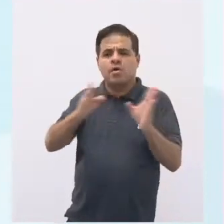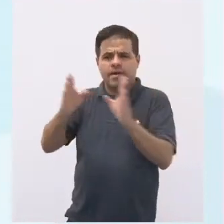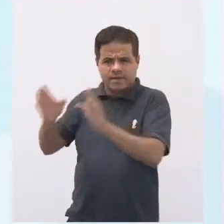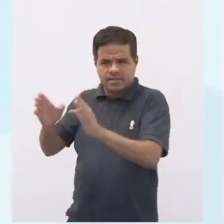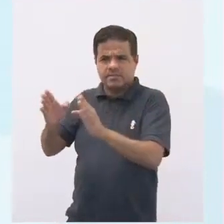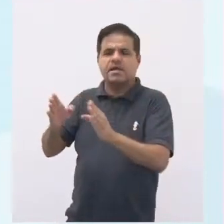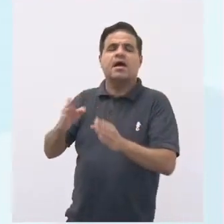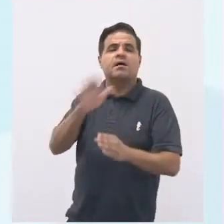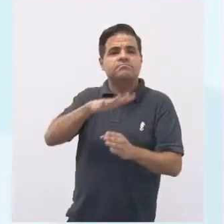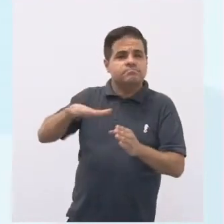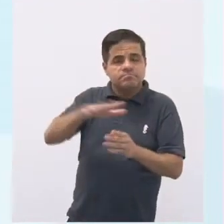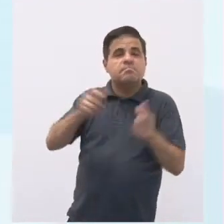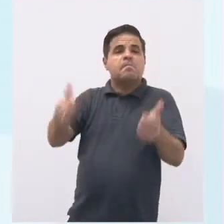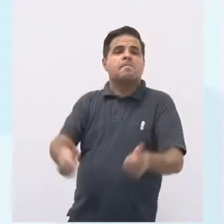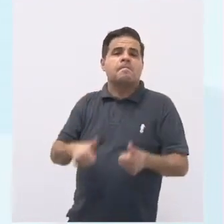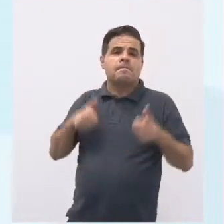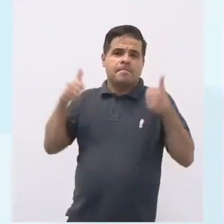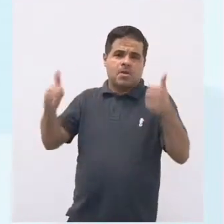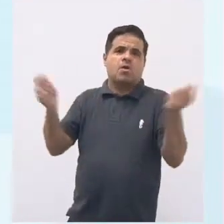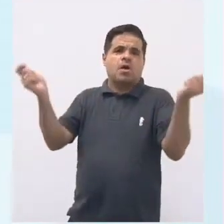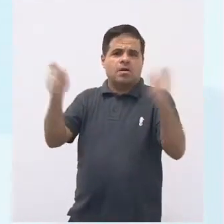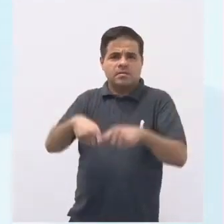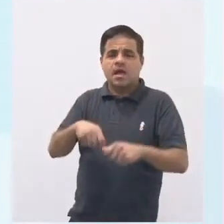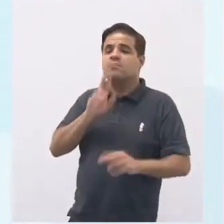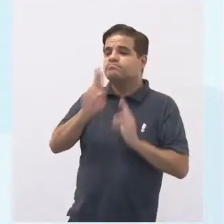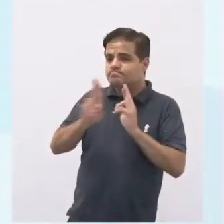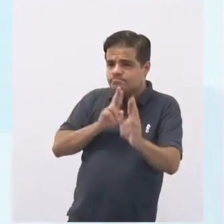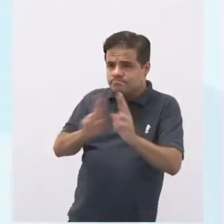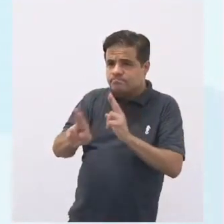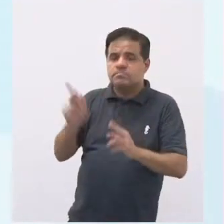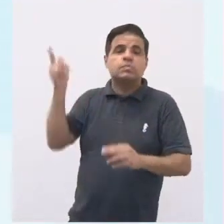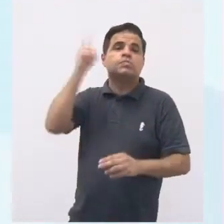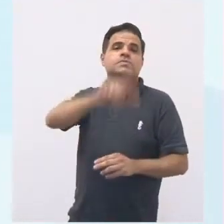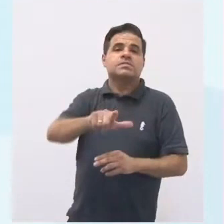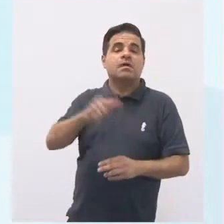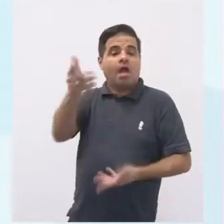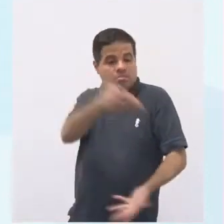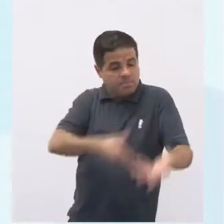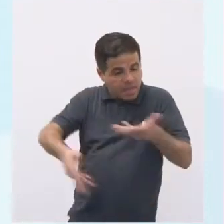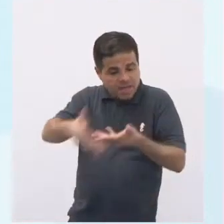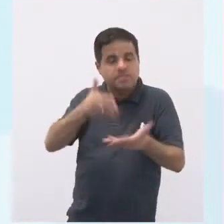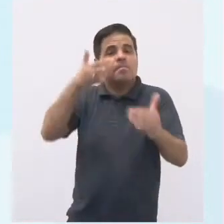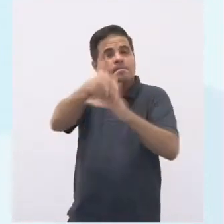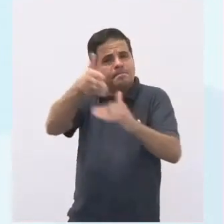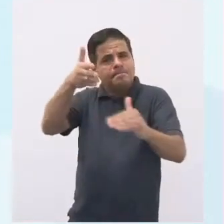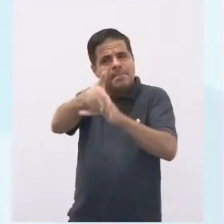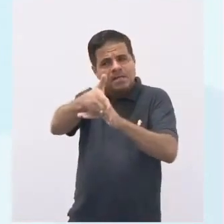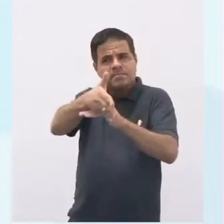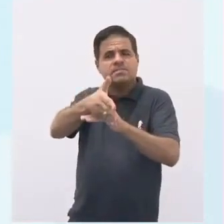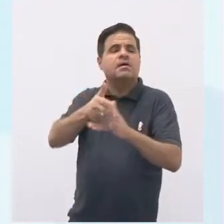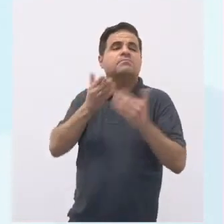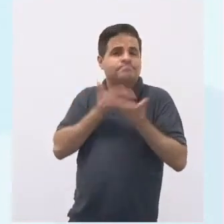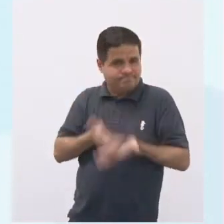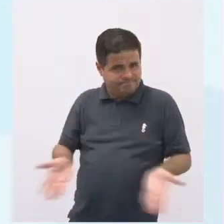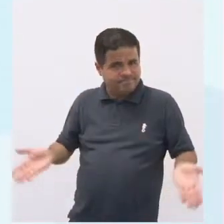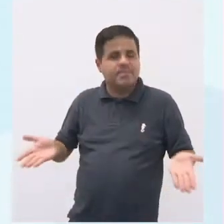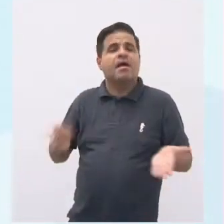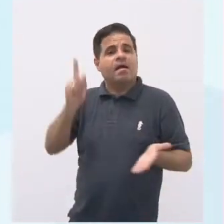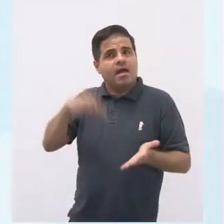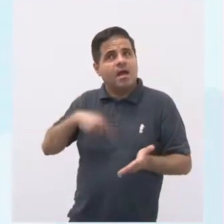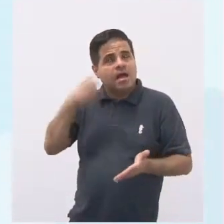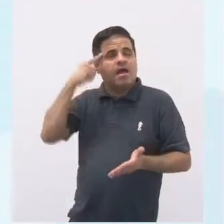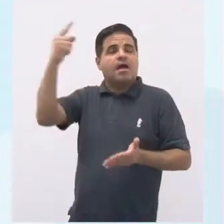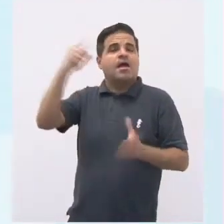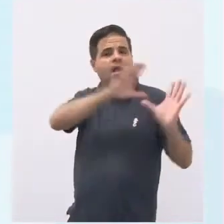organizar melhor, para que a gente tenha melhores resultados, né? Então, a interação e a participação, através